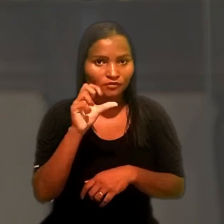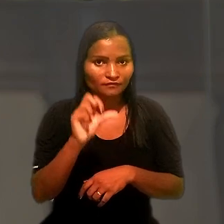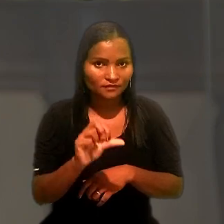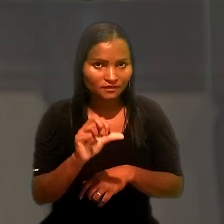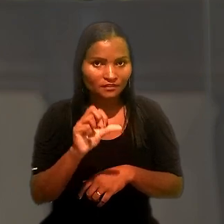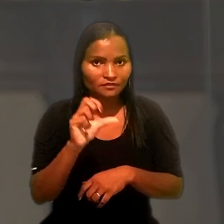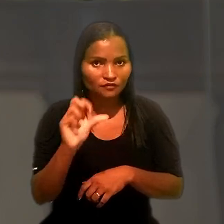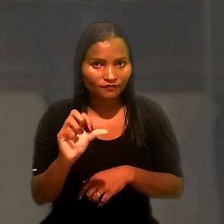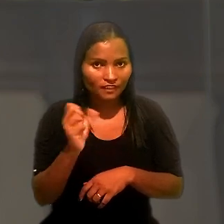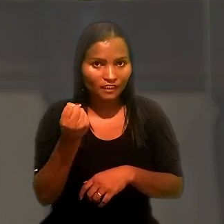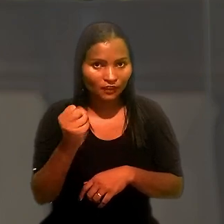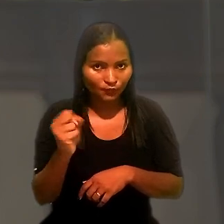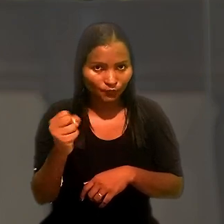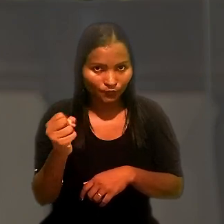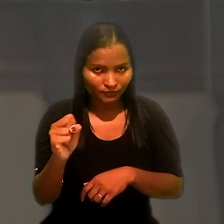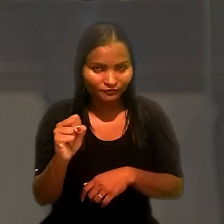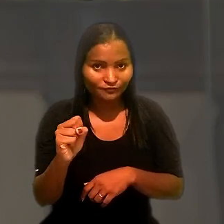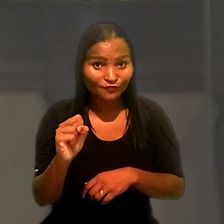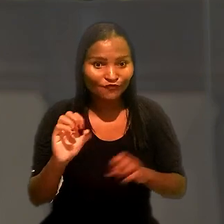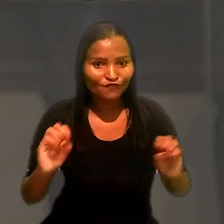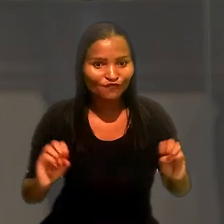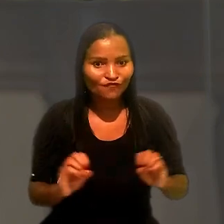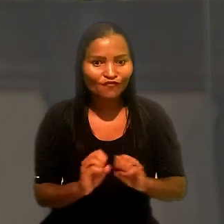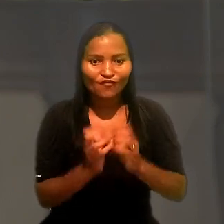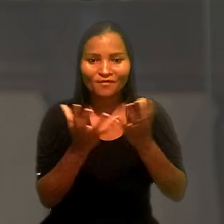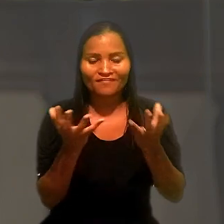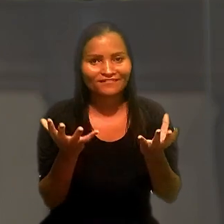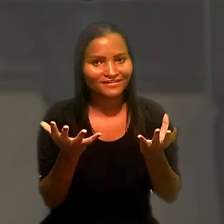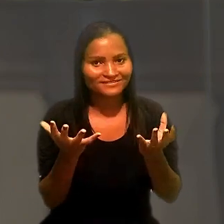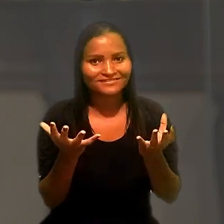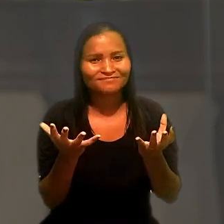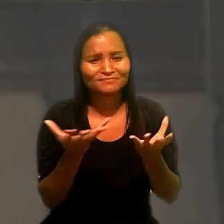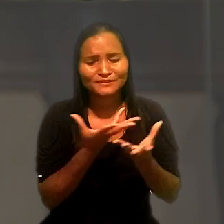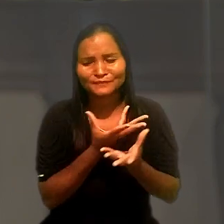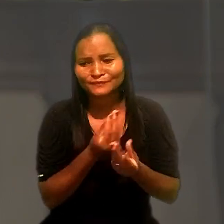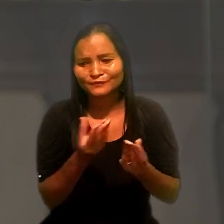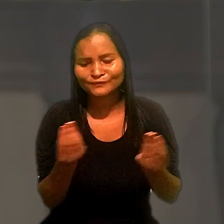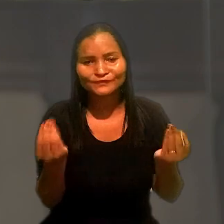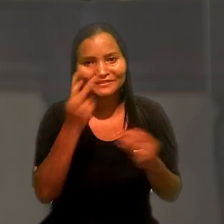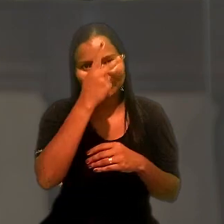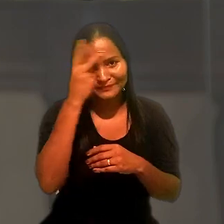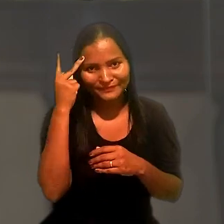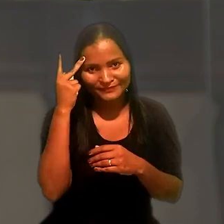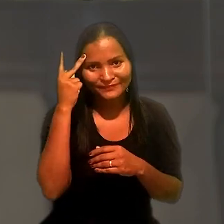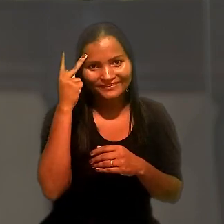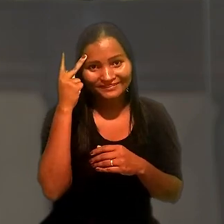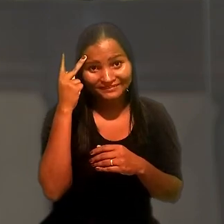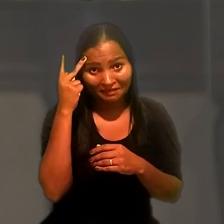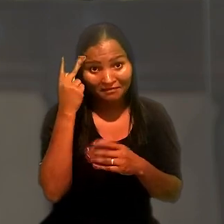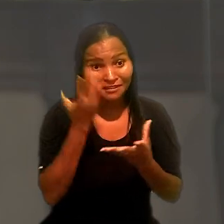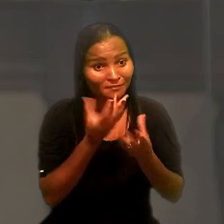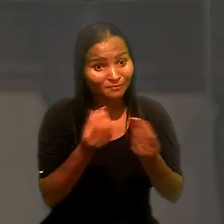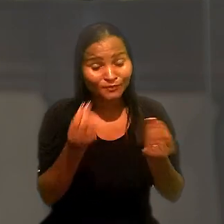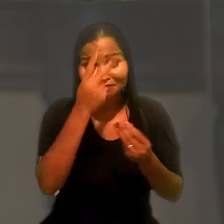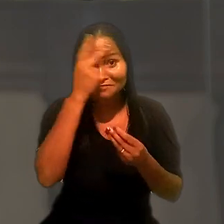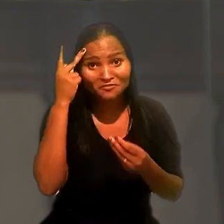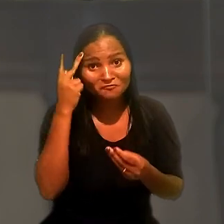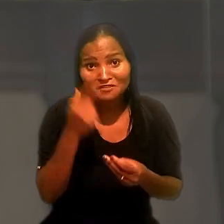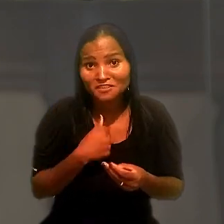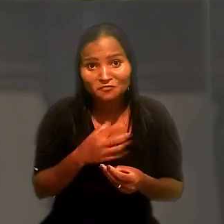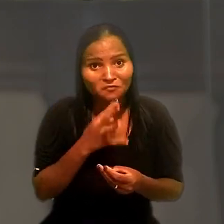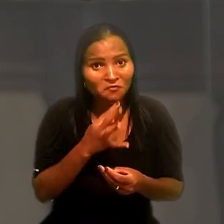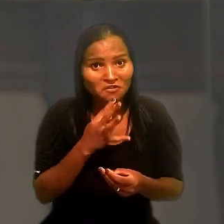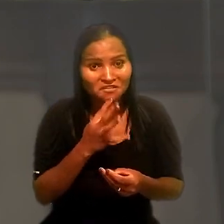de 1998, foi uma festa para muitas pessoas. Inclusive, várias que eu nem